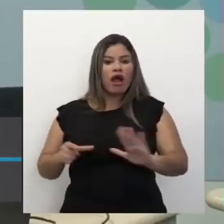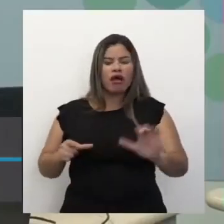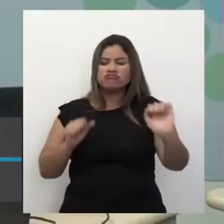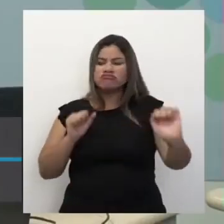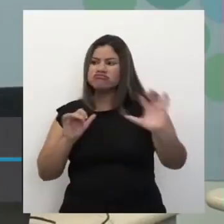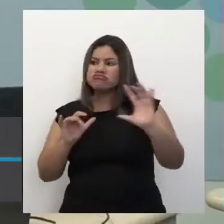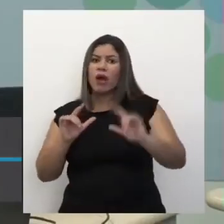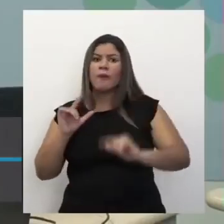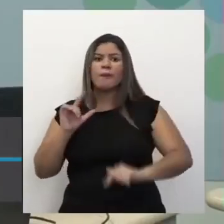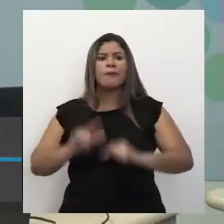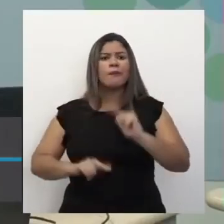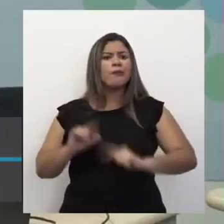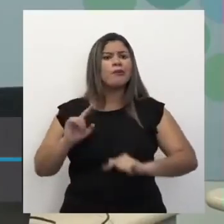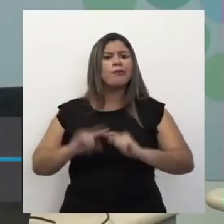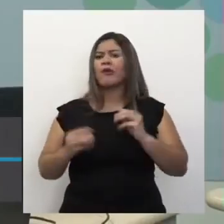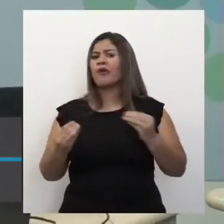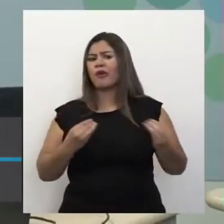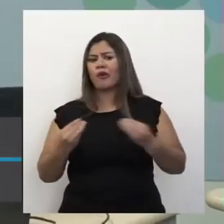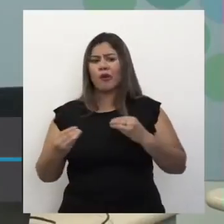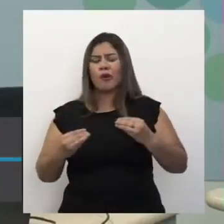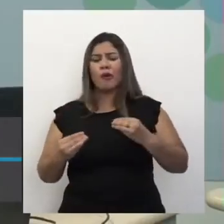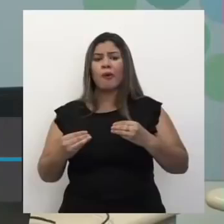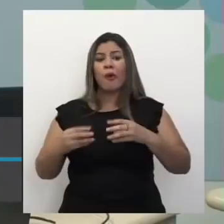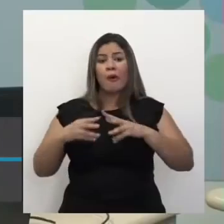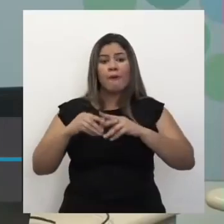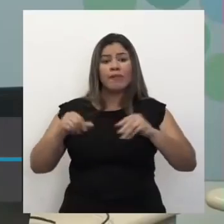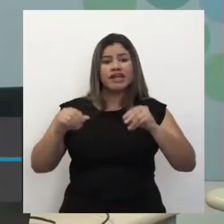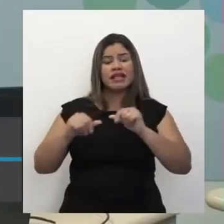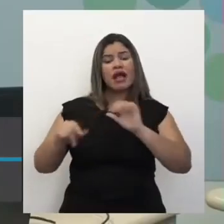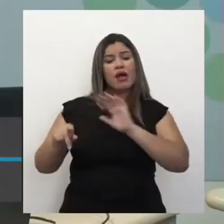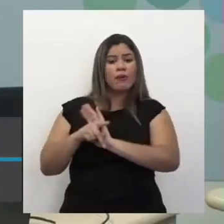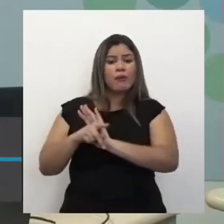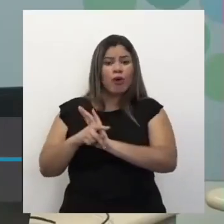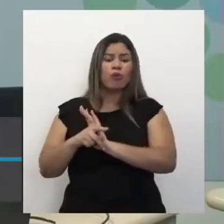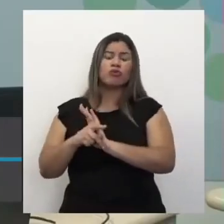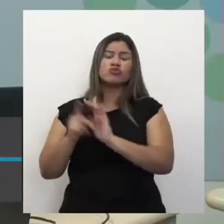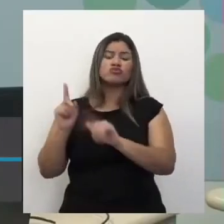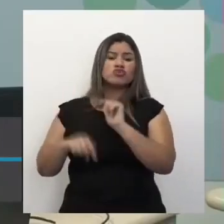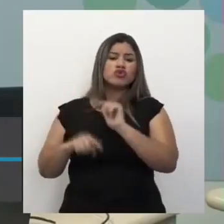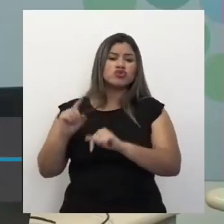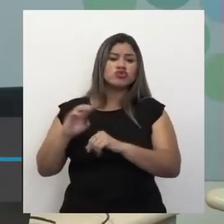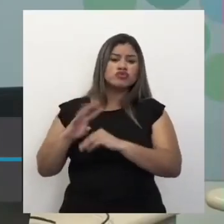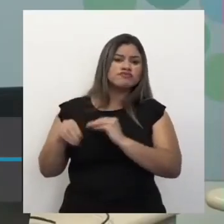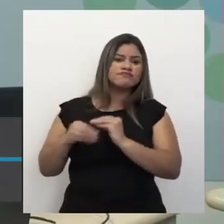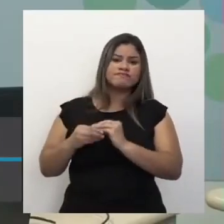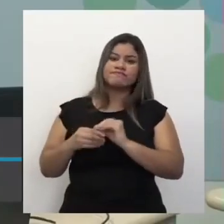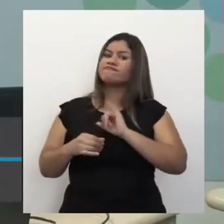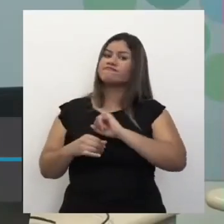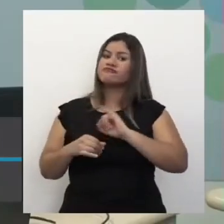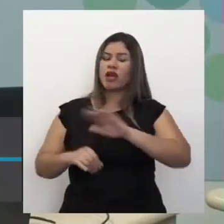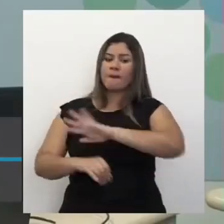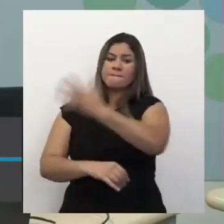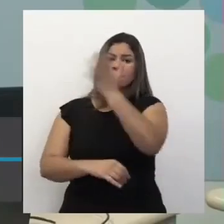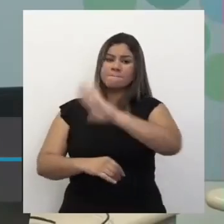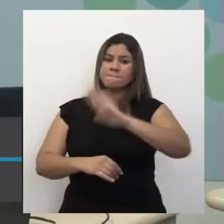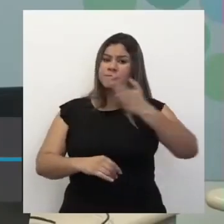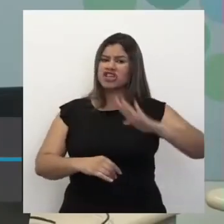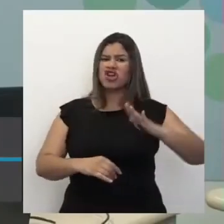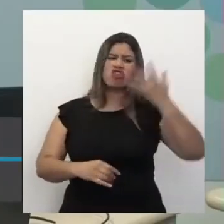De onde veio o minério que compõe esse produto? Não, se vier de lá de Brumadinho eu não